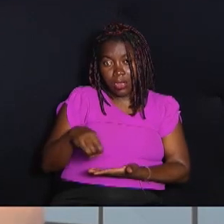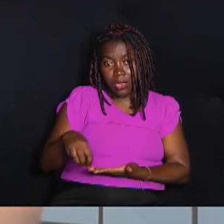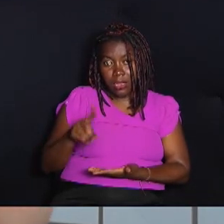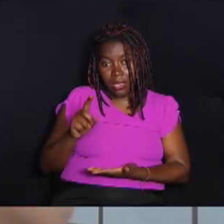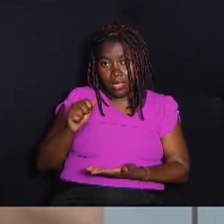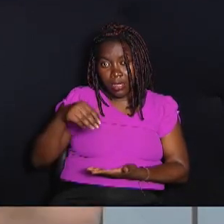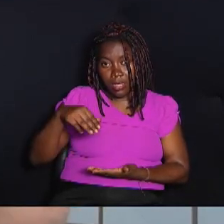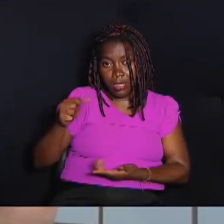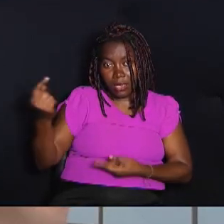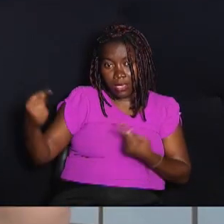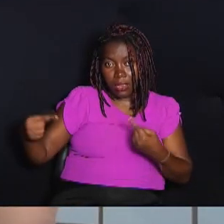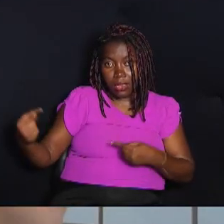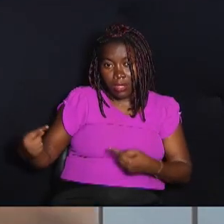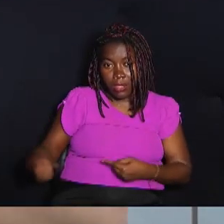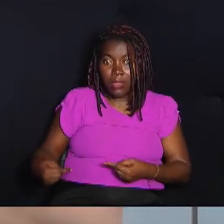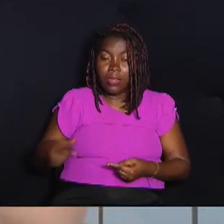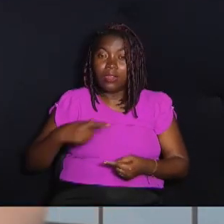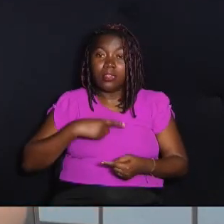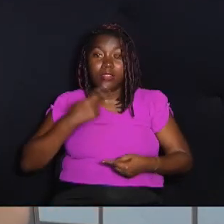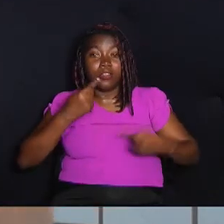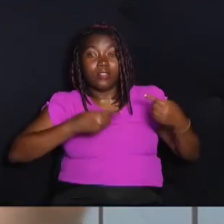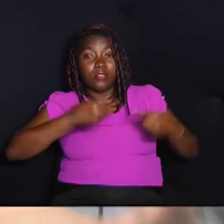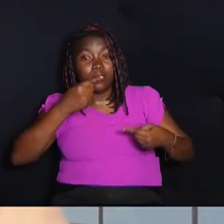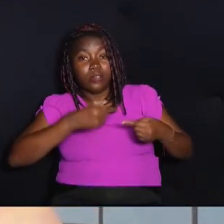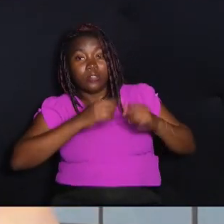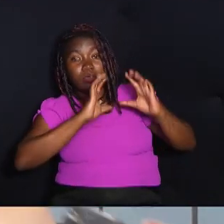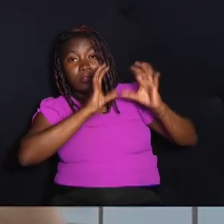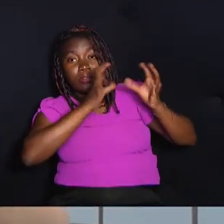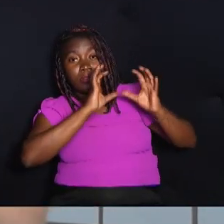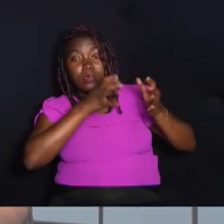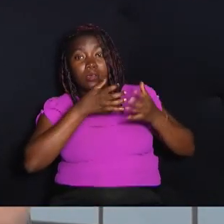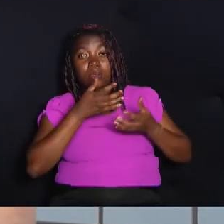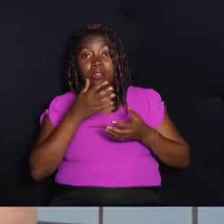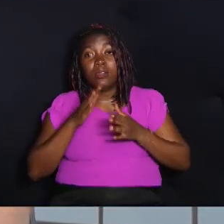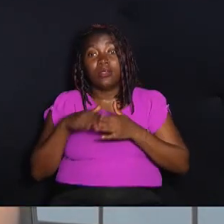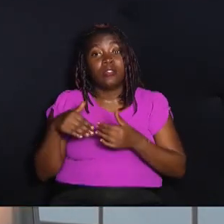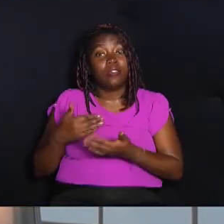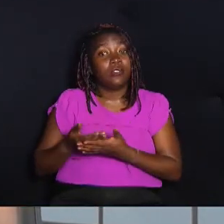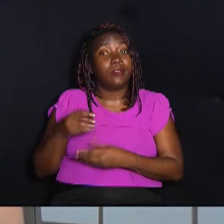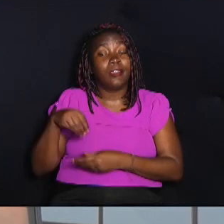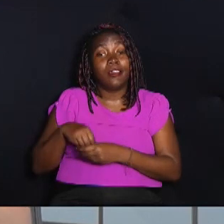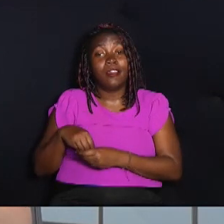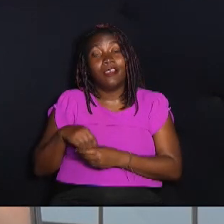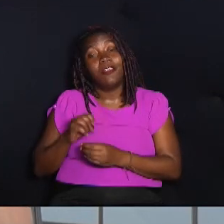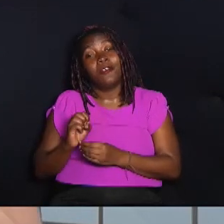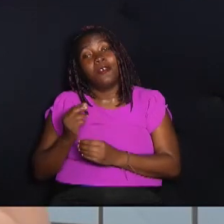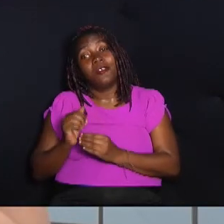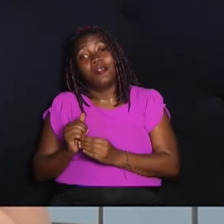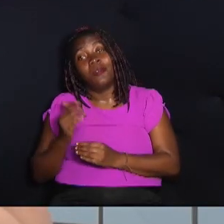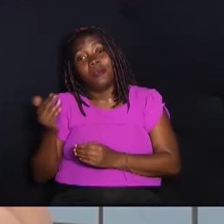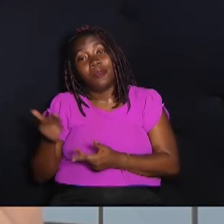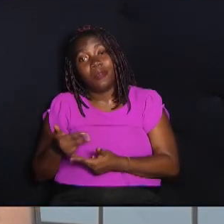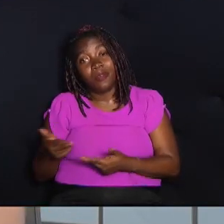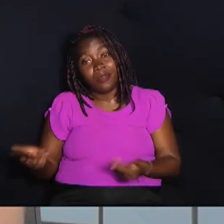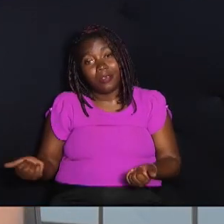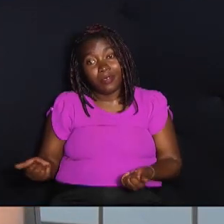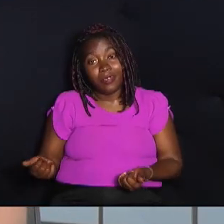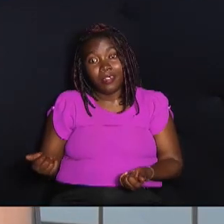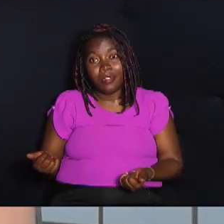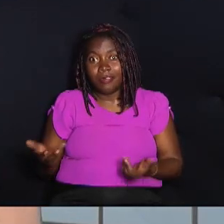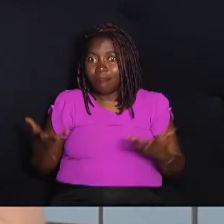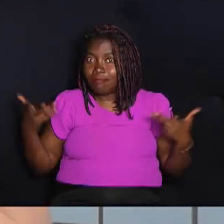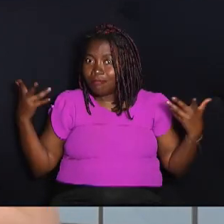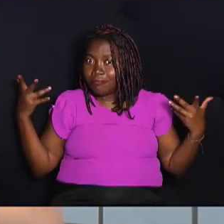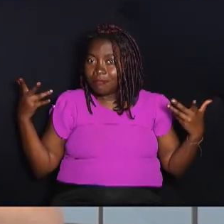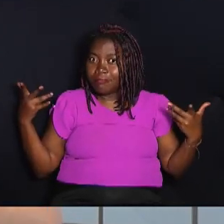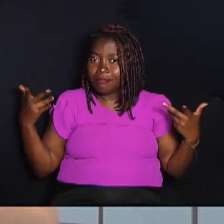tinha disputas de campeonatos de vôlei, ou na escola, ou fora da escola. Isso era uma coisa, assim,